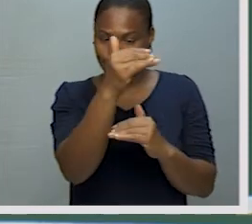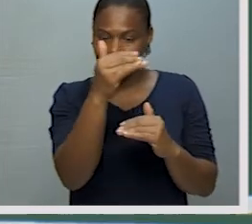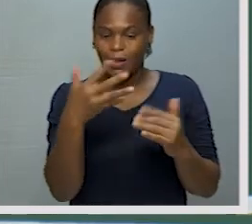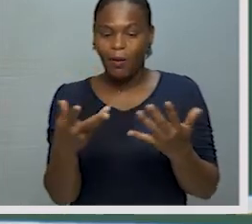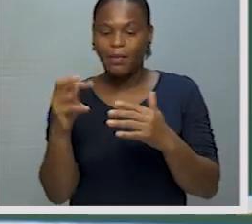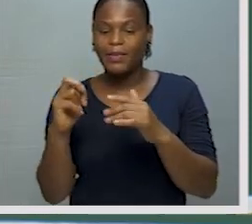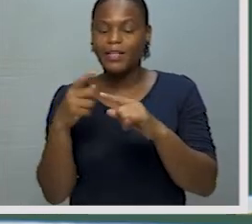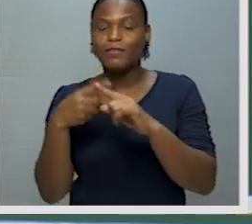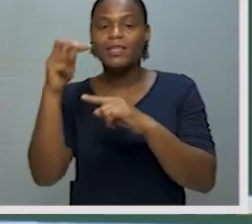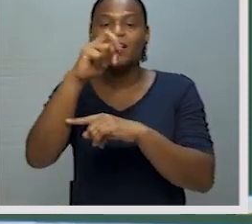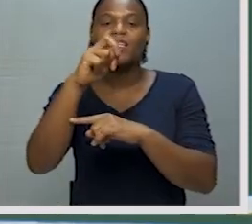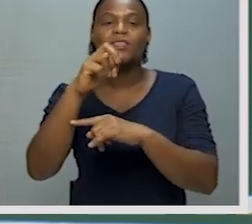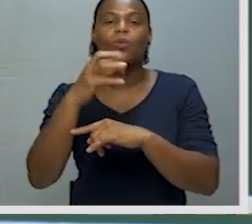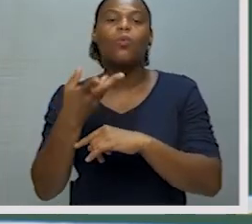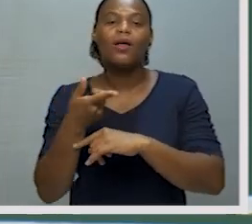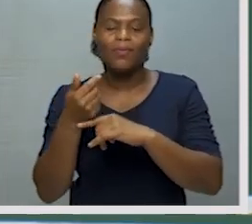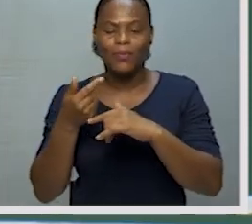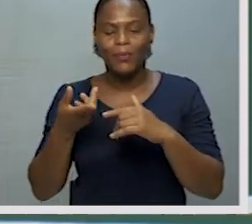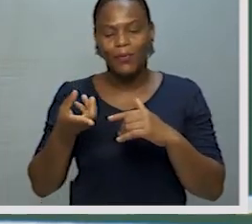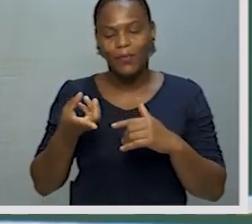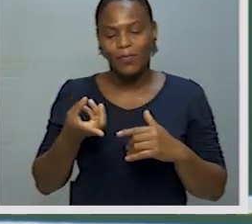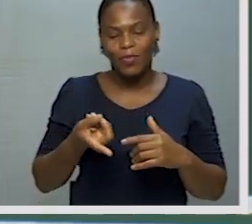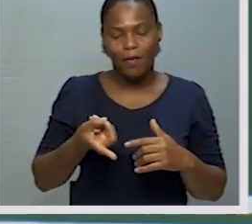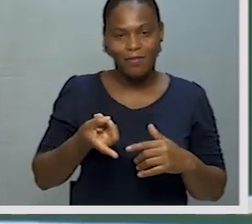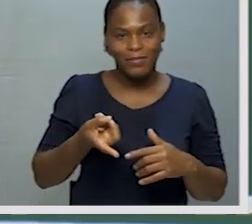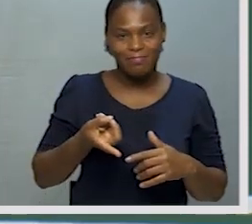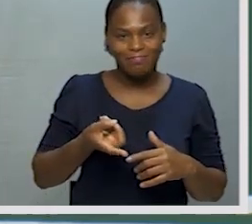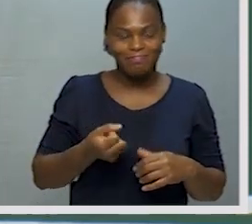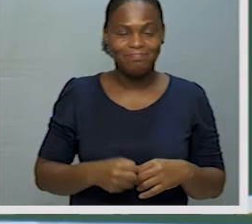ok? 3 vezes 3. Isso.